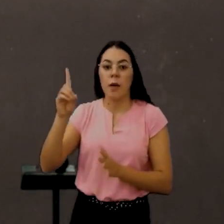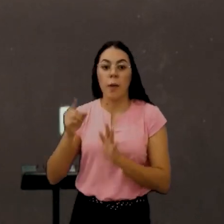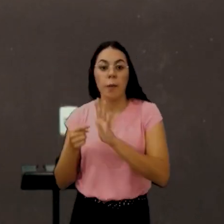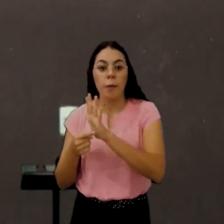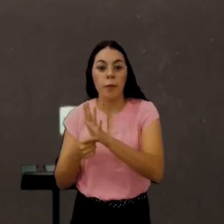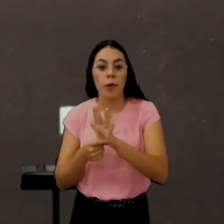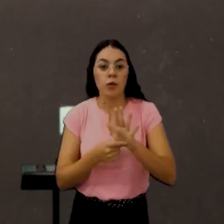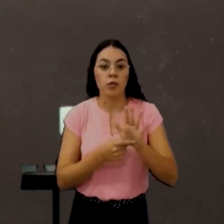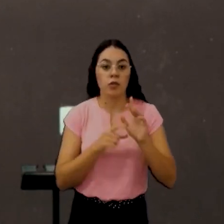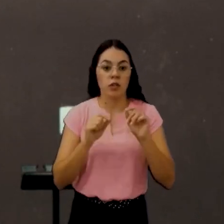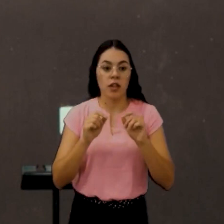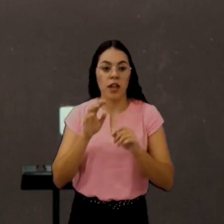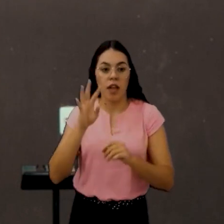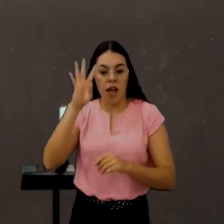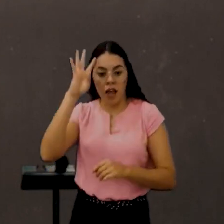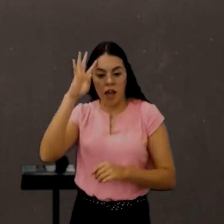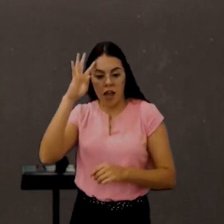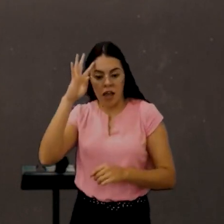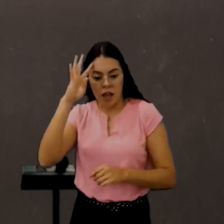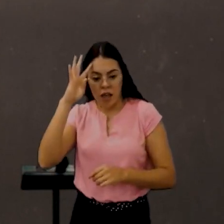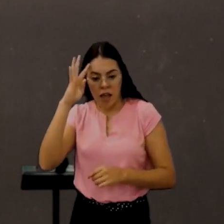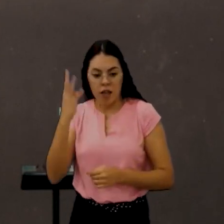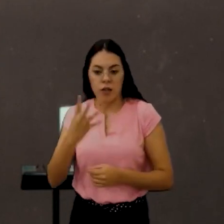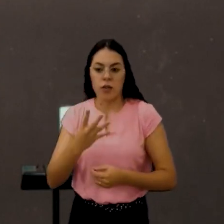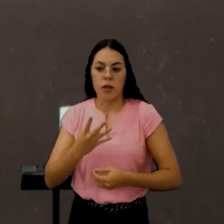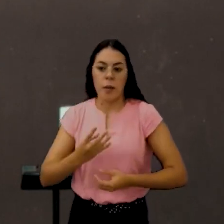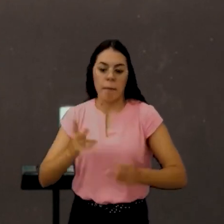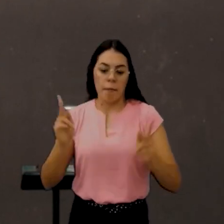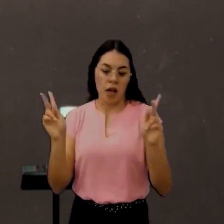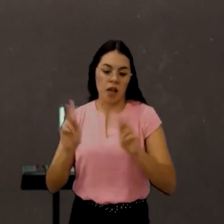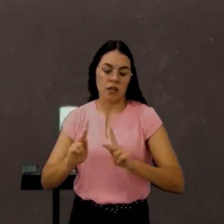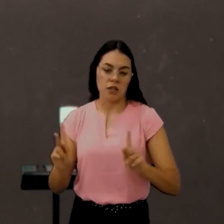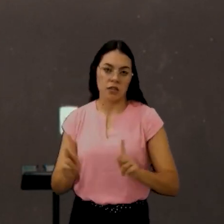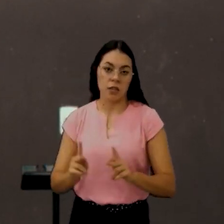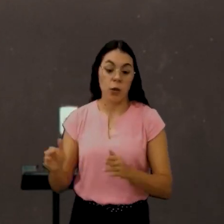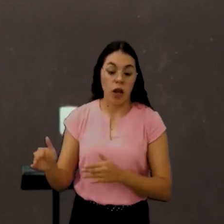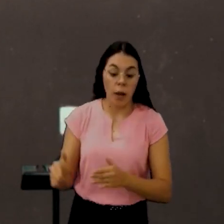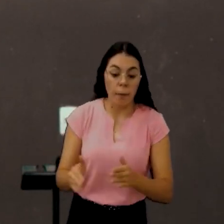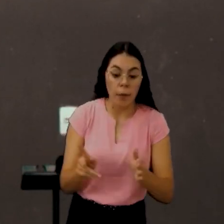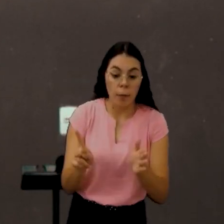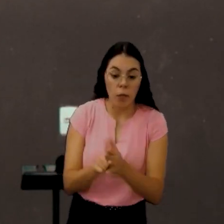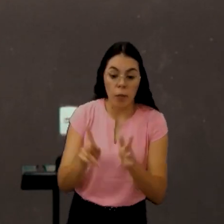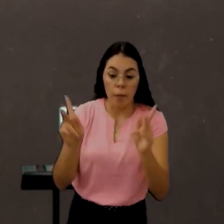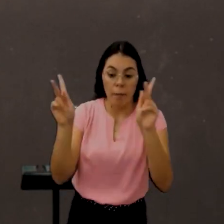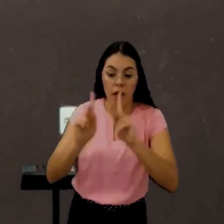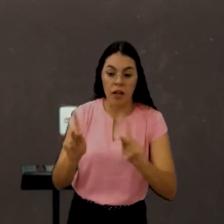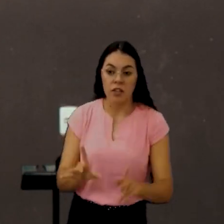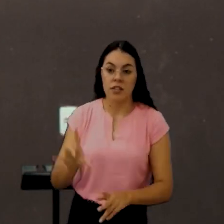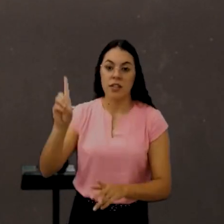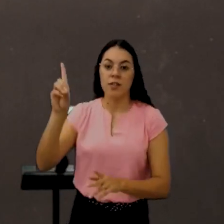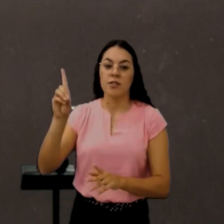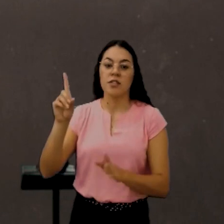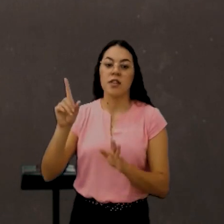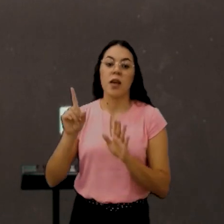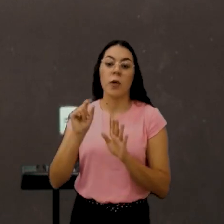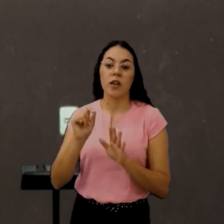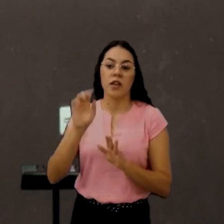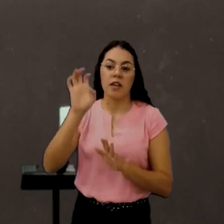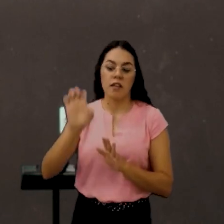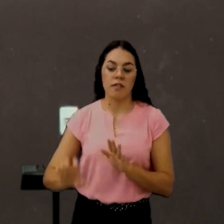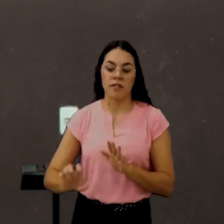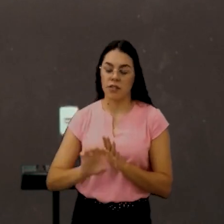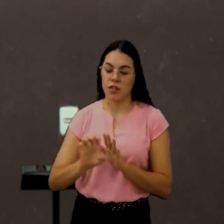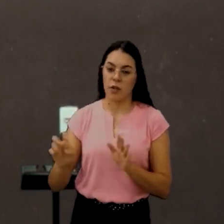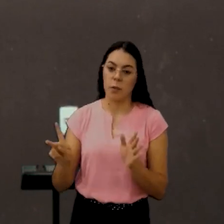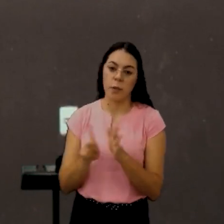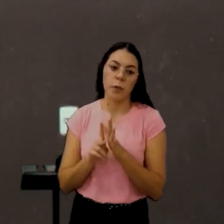de produzir o resultado da paz. E o caminho para a paz com Deus é o Evangelho de Jesus